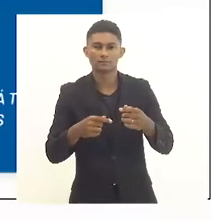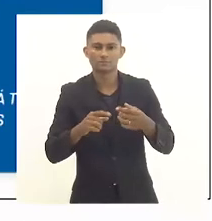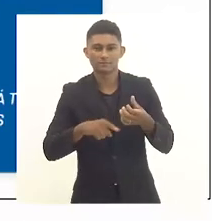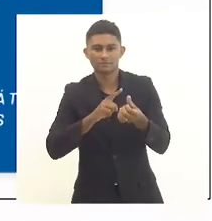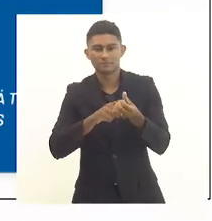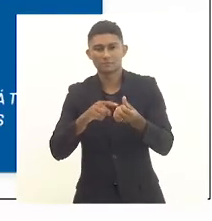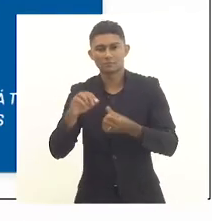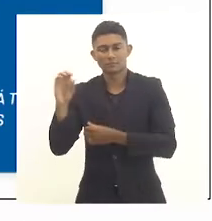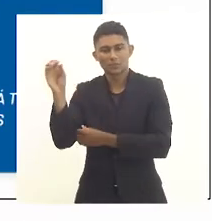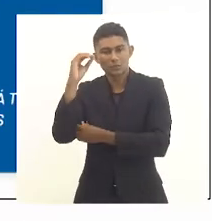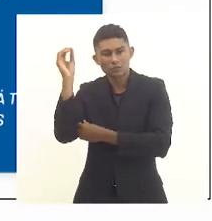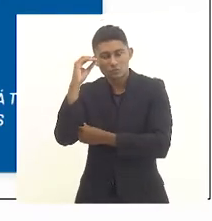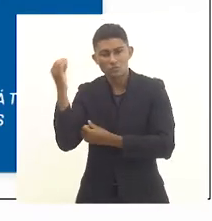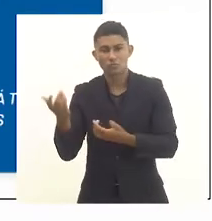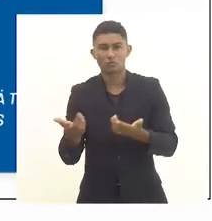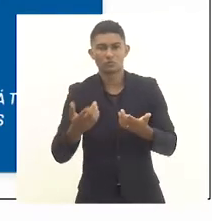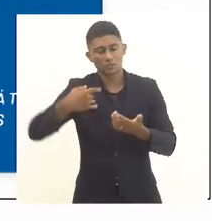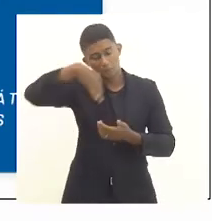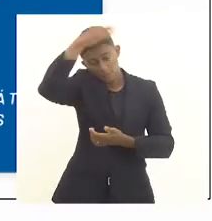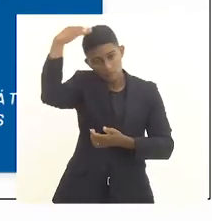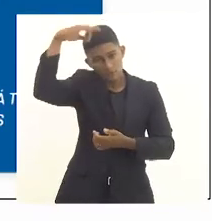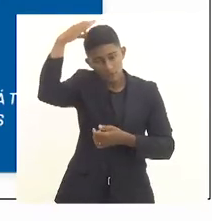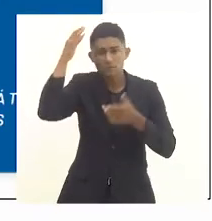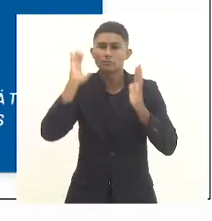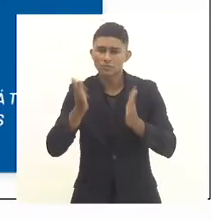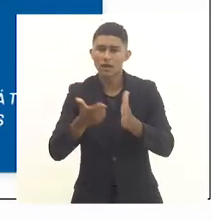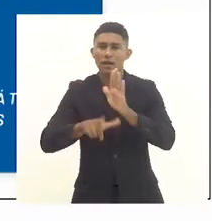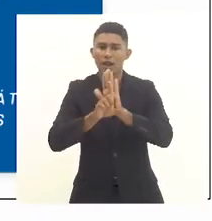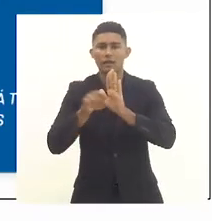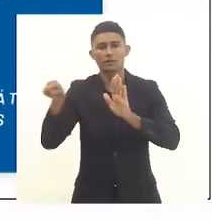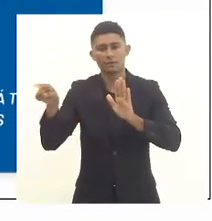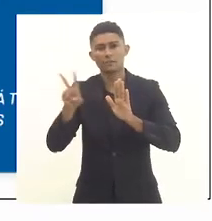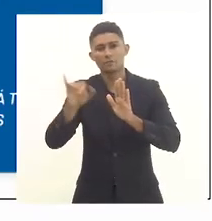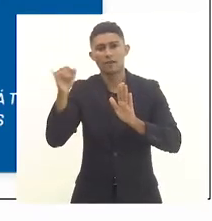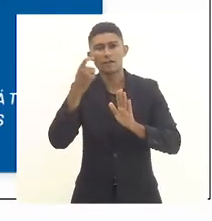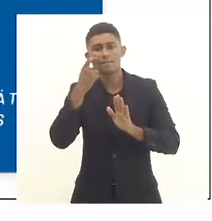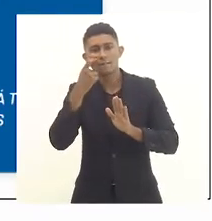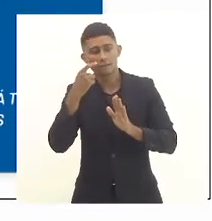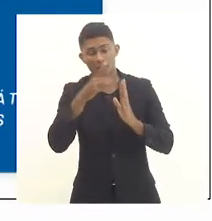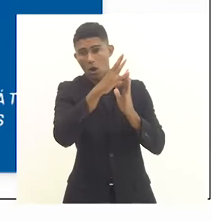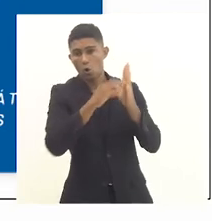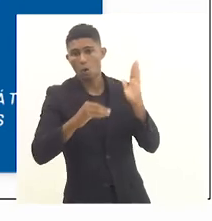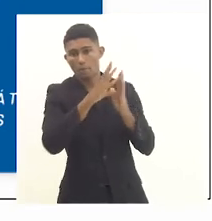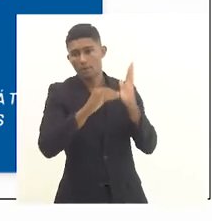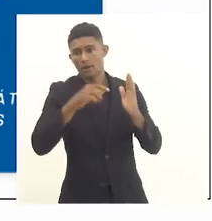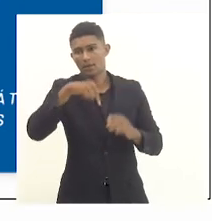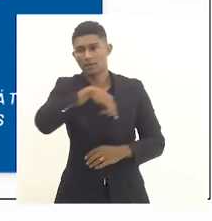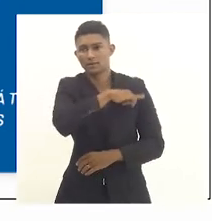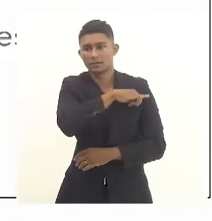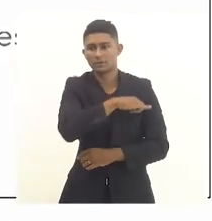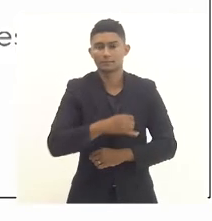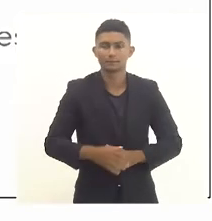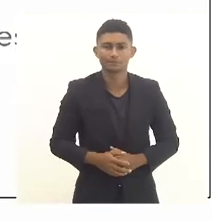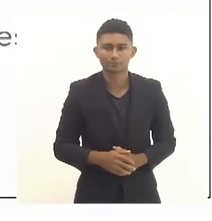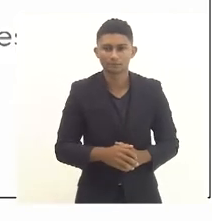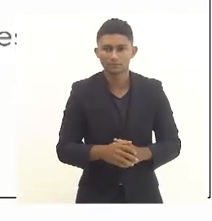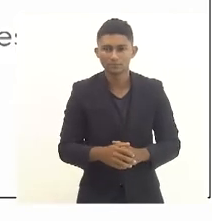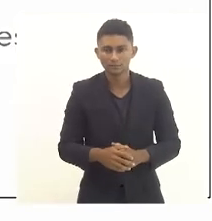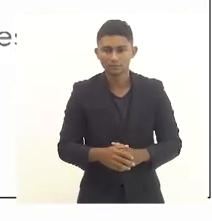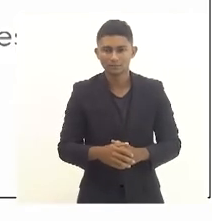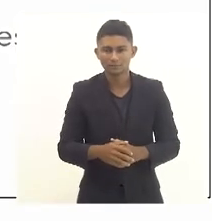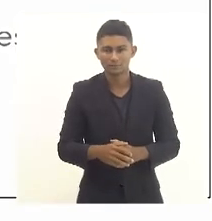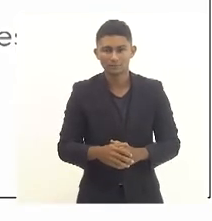Espírito Santo também já propuseram leis estaduais que estão cursando, inspirado na lei do Rio de Janeiro. Mais um slide, por favor, já estamos chegando ao final dessa